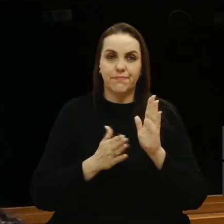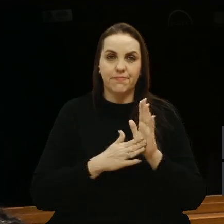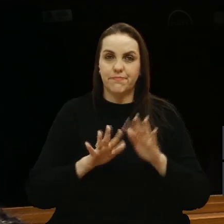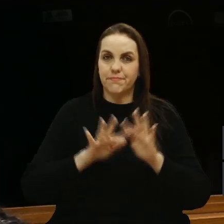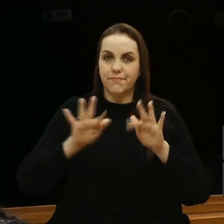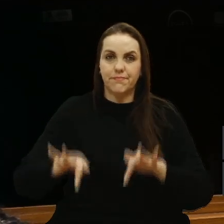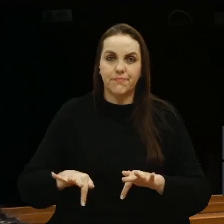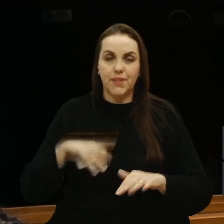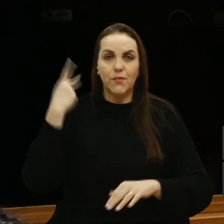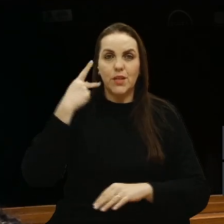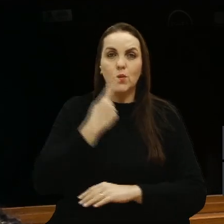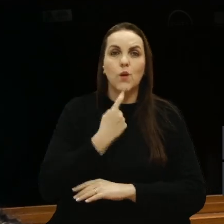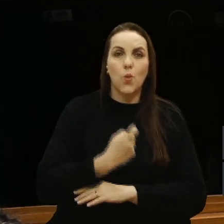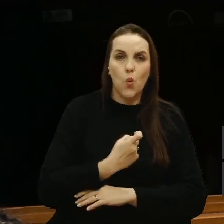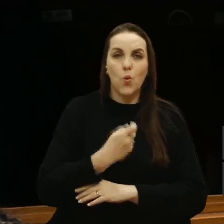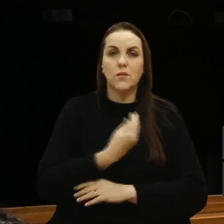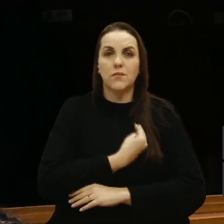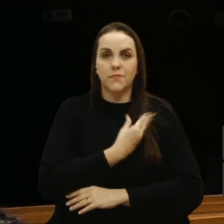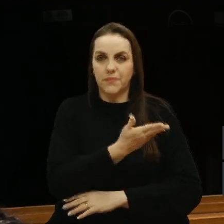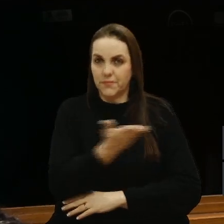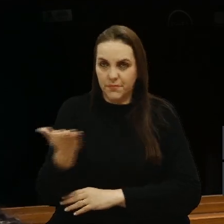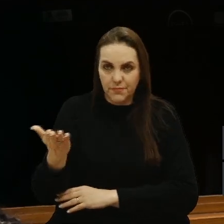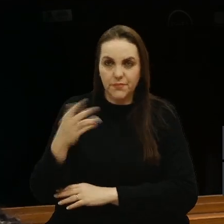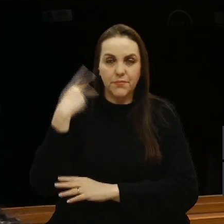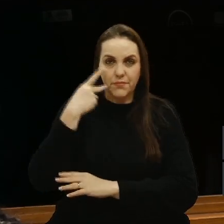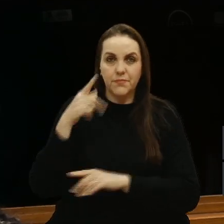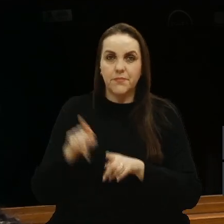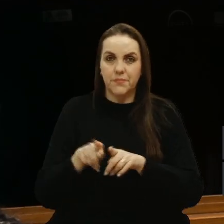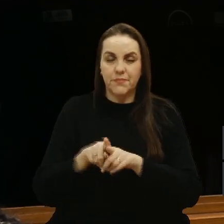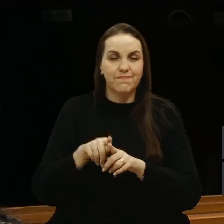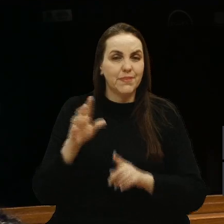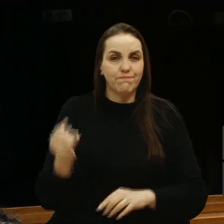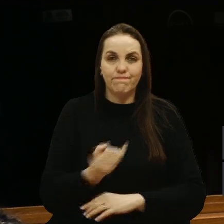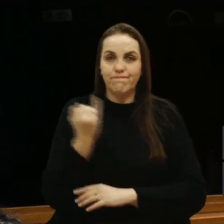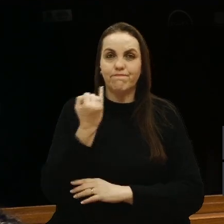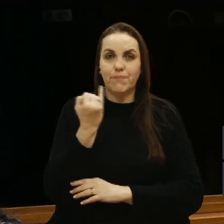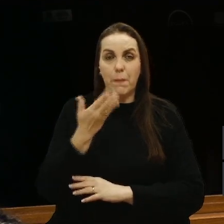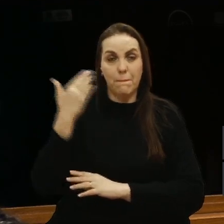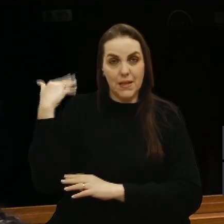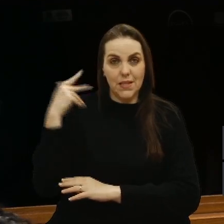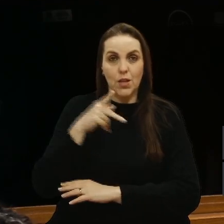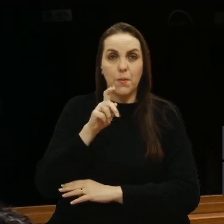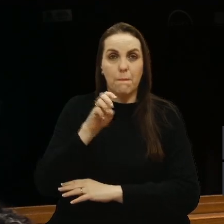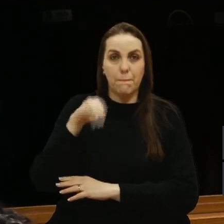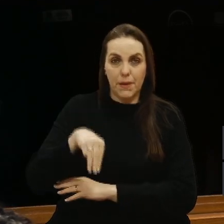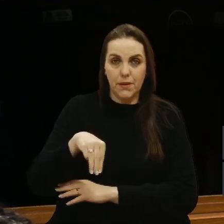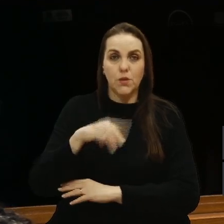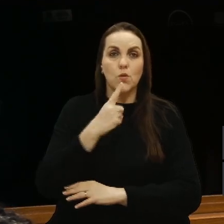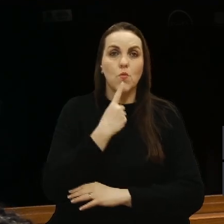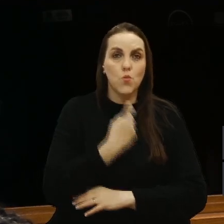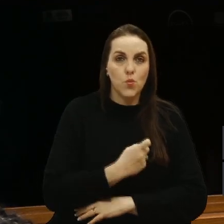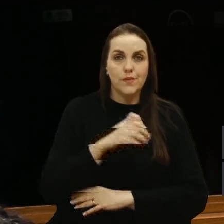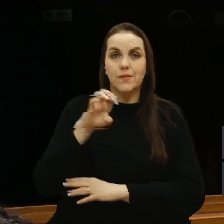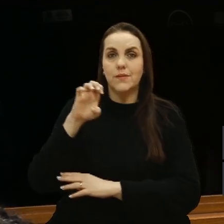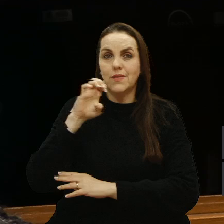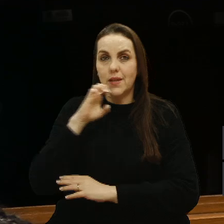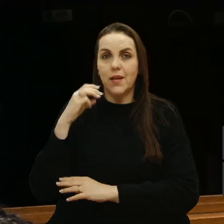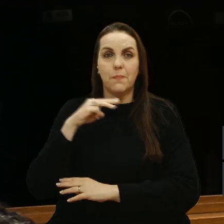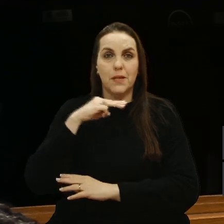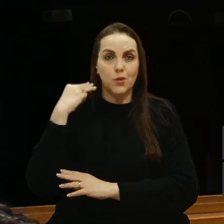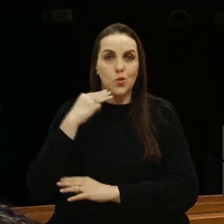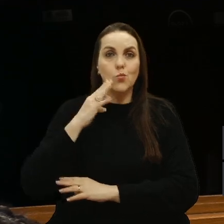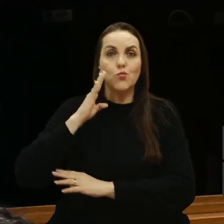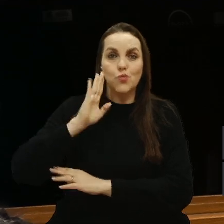vereadoras que estavam aqui foram fundamentais, Então, nós tínhamos a vereadora Rose na Procuradoria Especial da Mulher, a vereadora Estela e a vereadora Marisol já eram